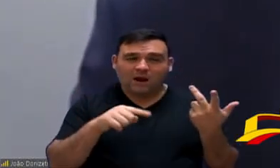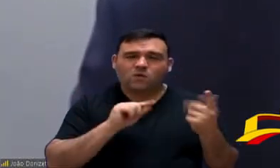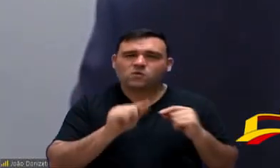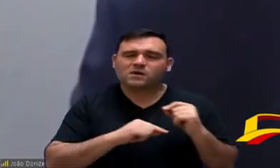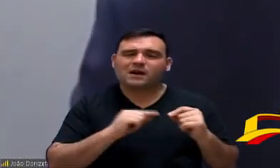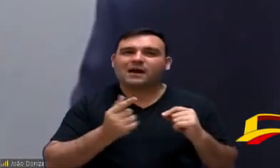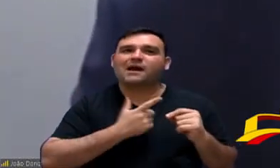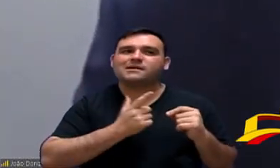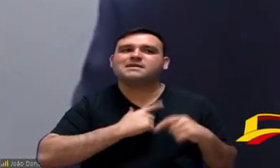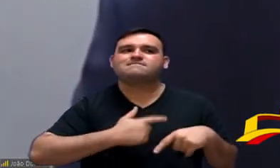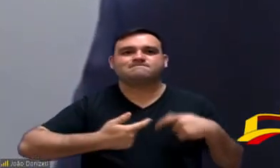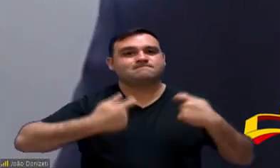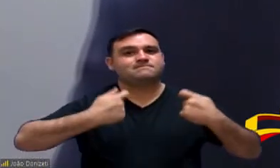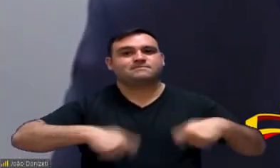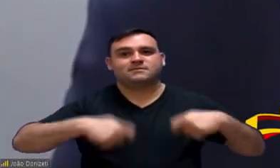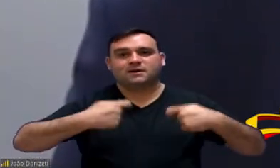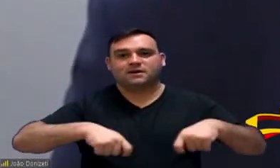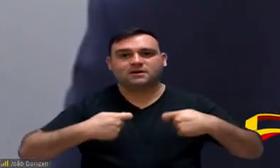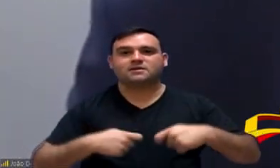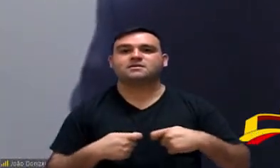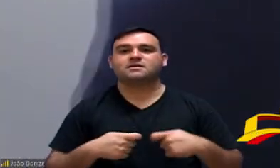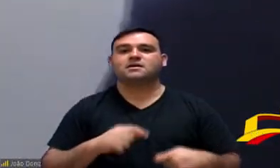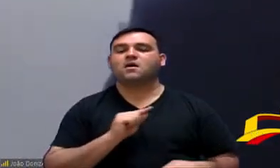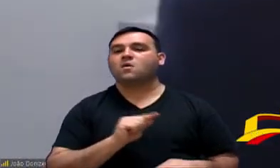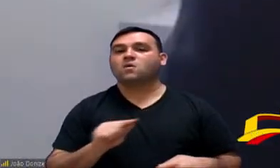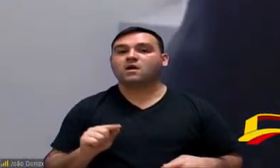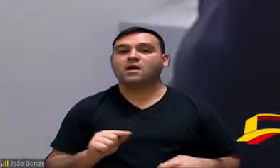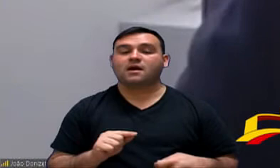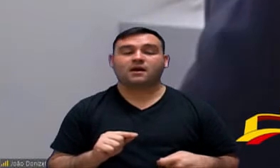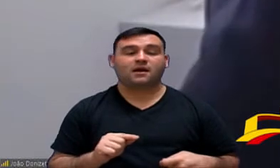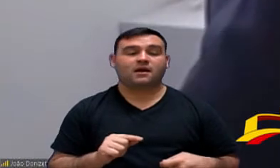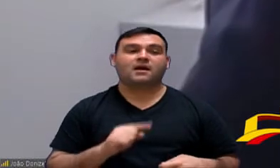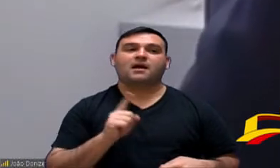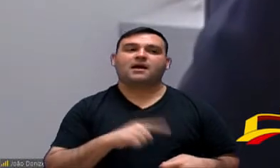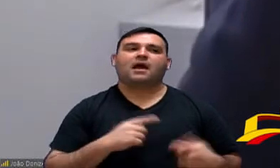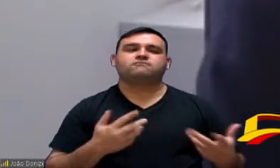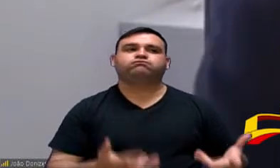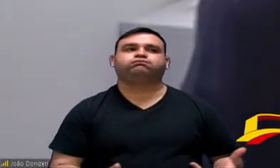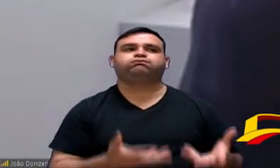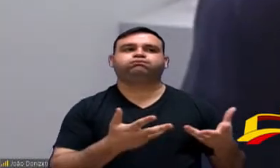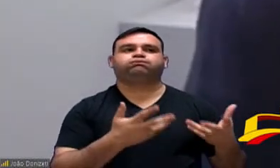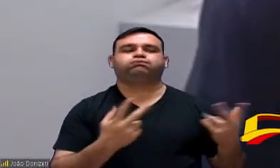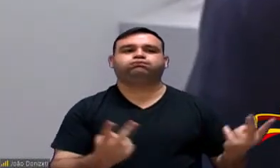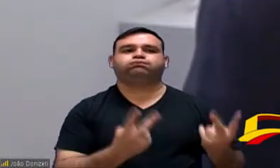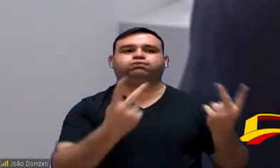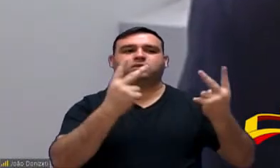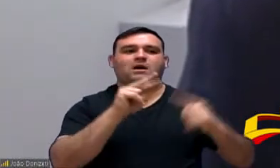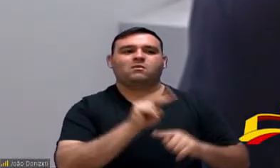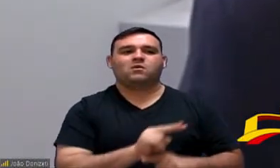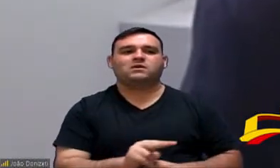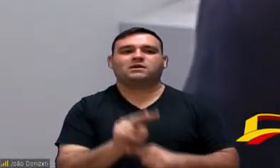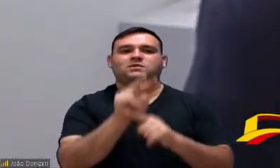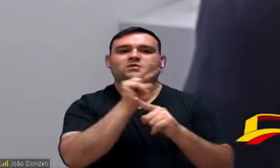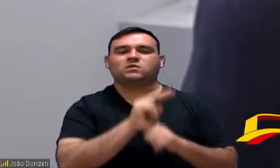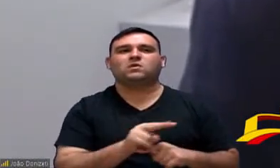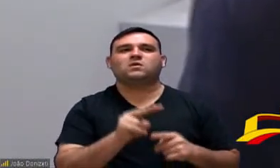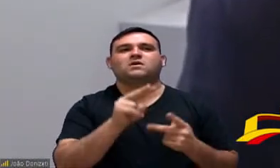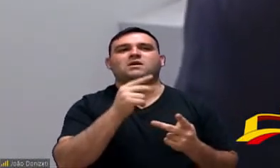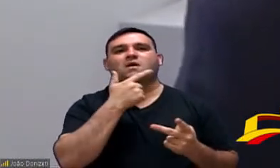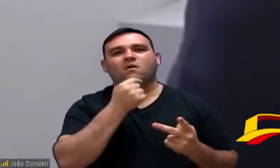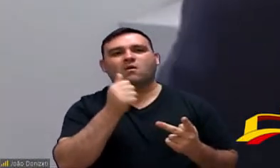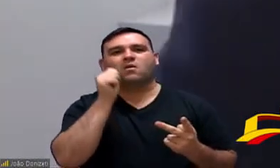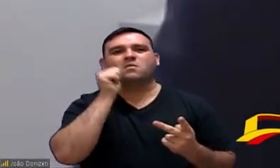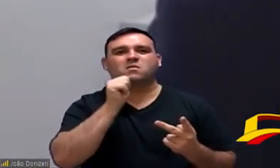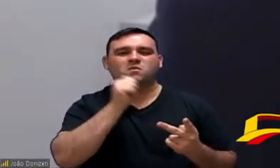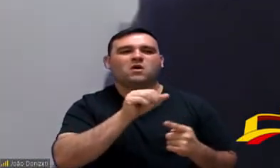passa necessariamente, vereador, pela valorização dos protetores, das protetoras,